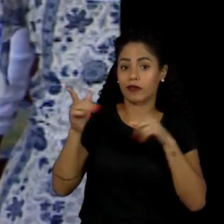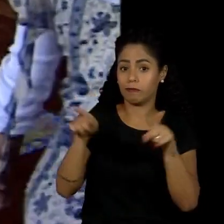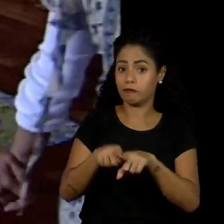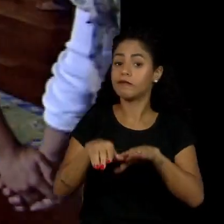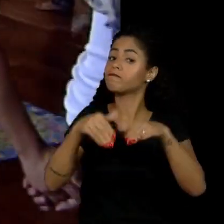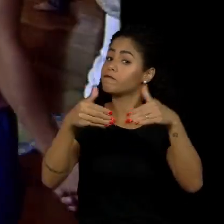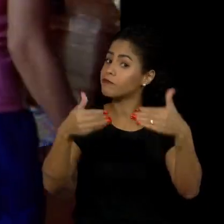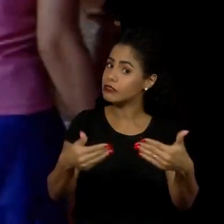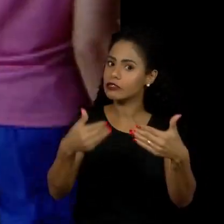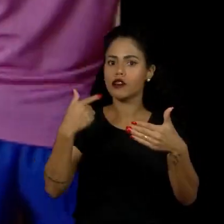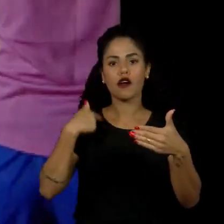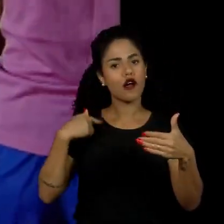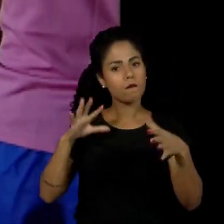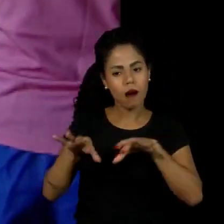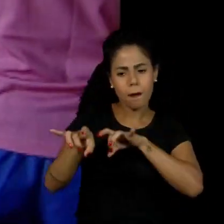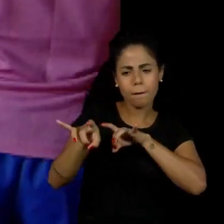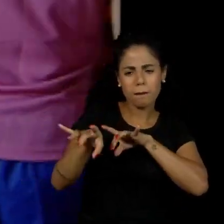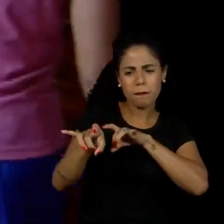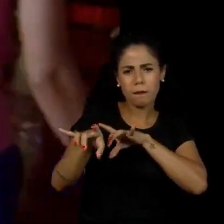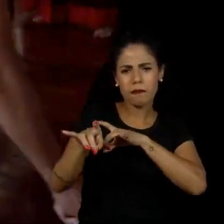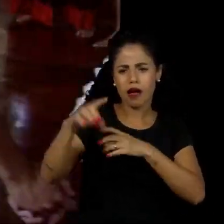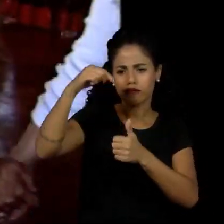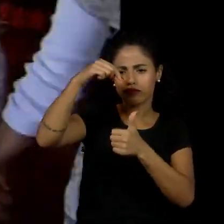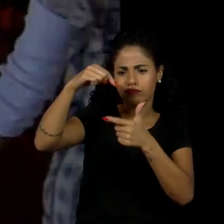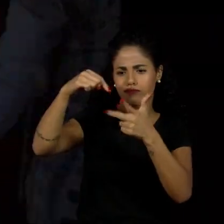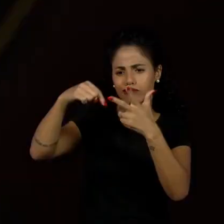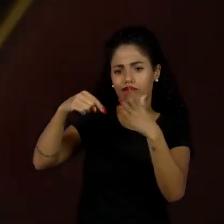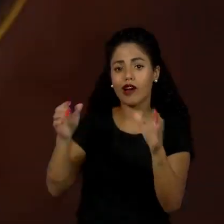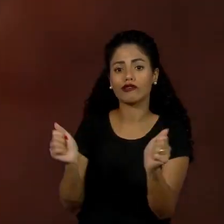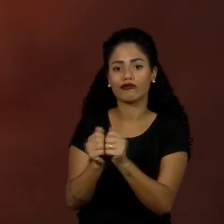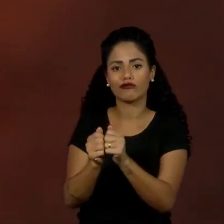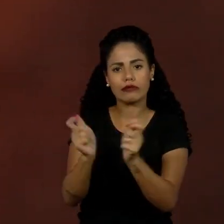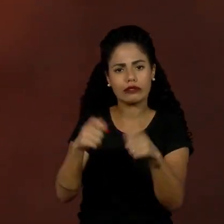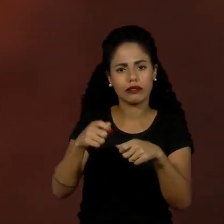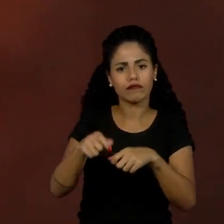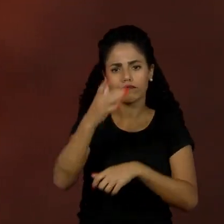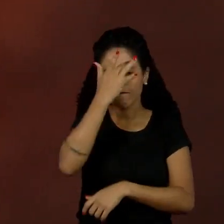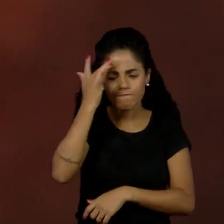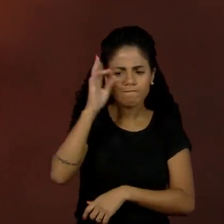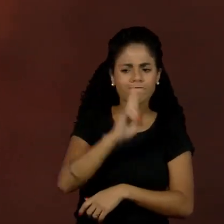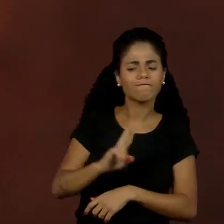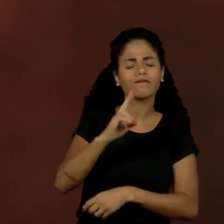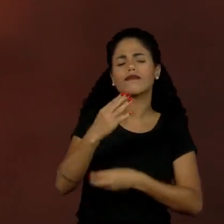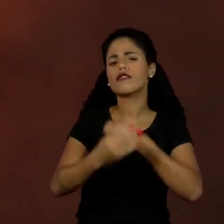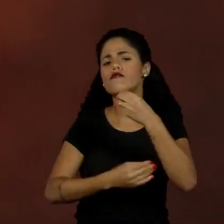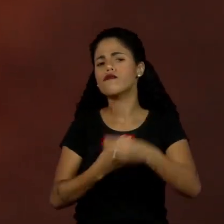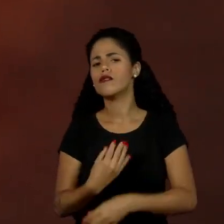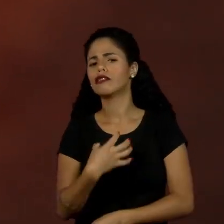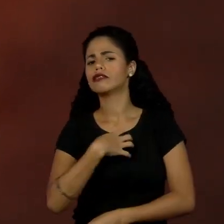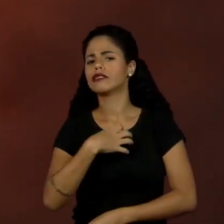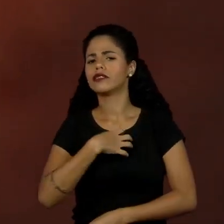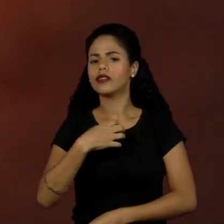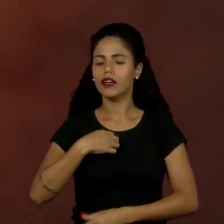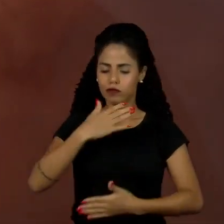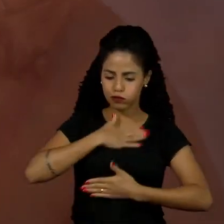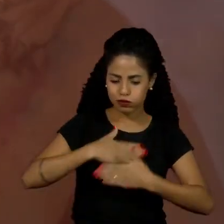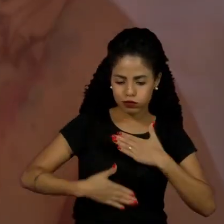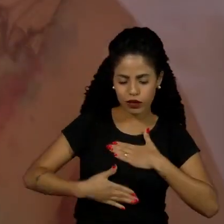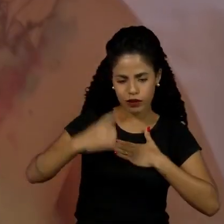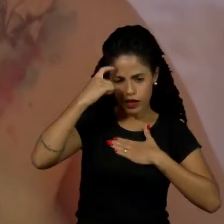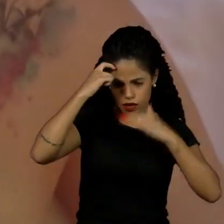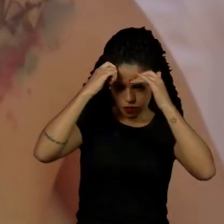Enfim, um conjunto de técnicas a cada dia mais utilizadas por pessoas que se preocupam com a saúde física e